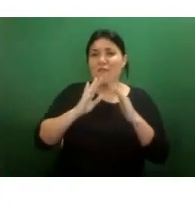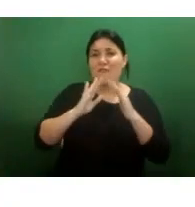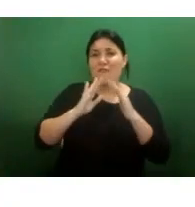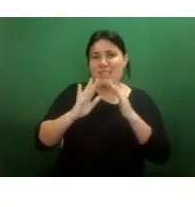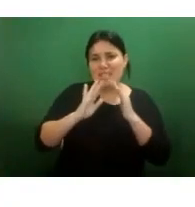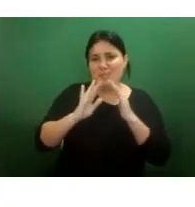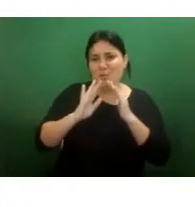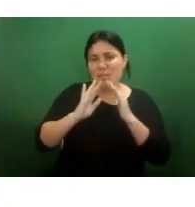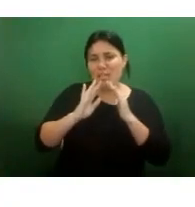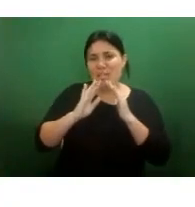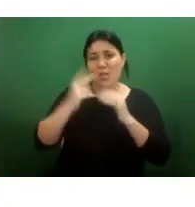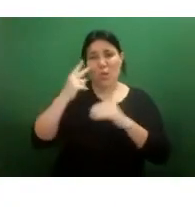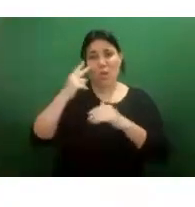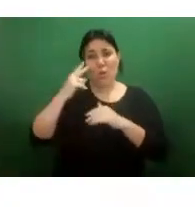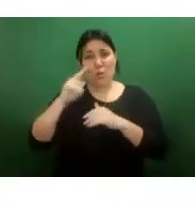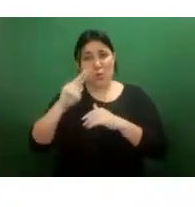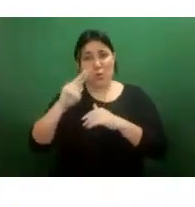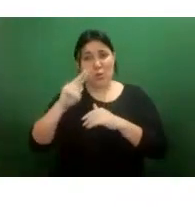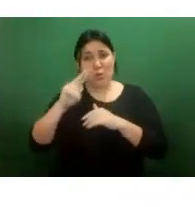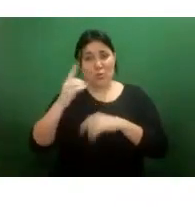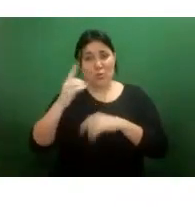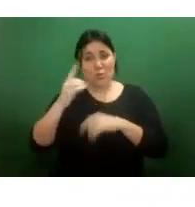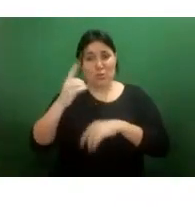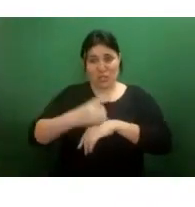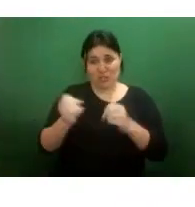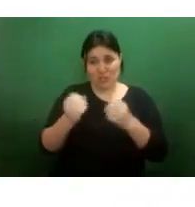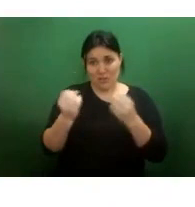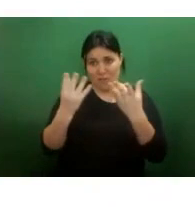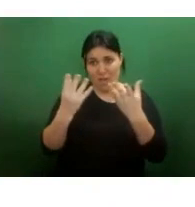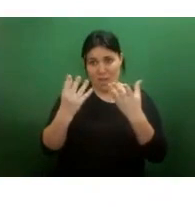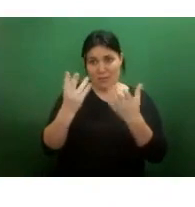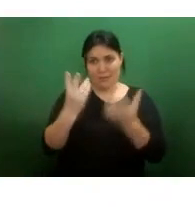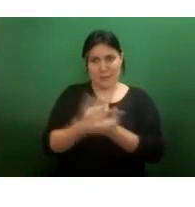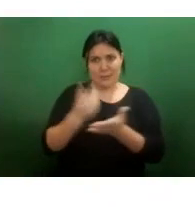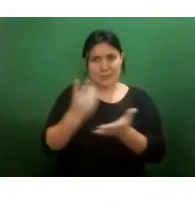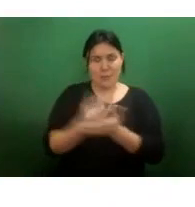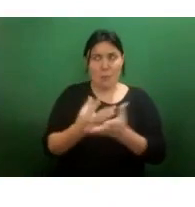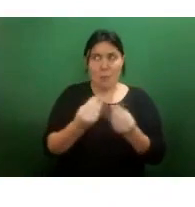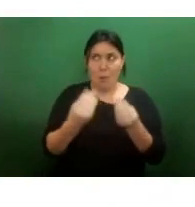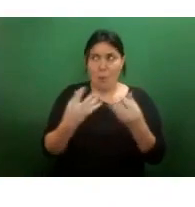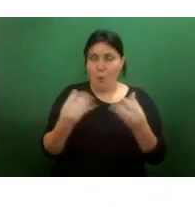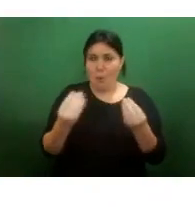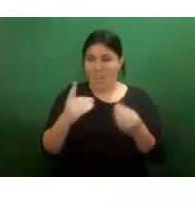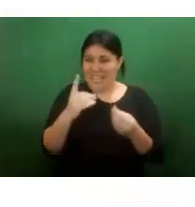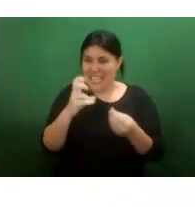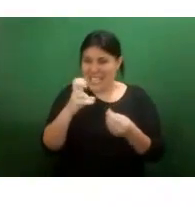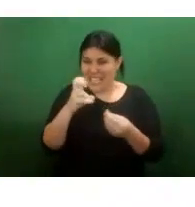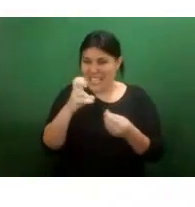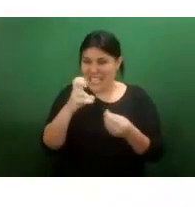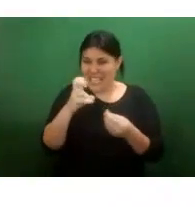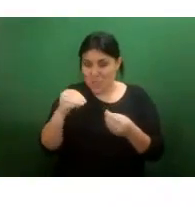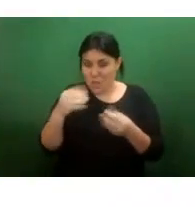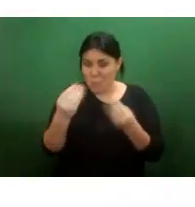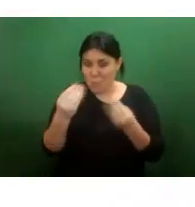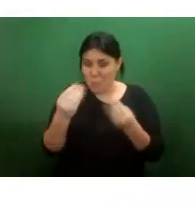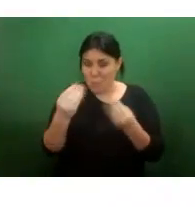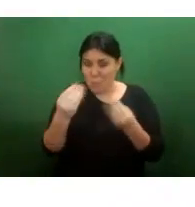segundo dia, e aí choveram reclamações. Foi 15 minutinhos só, mas para